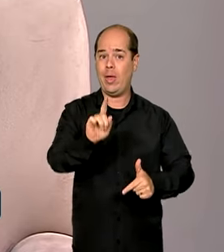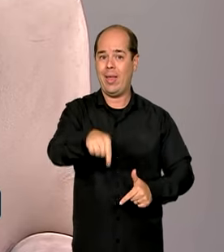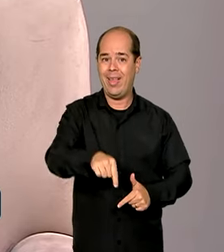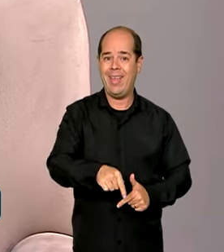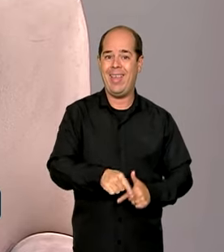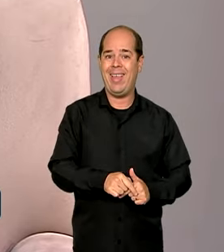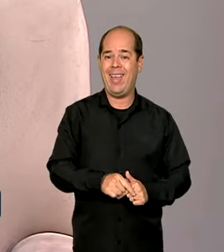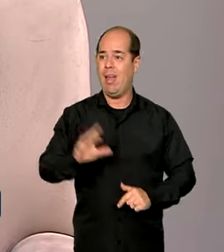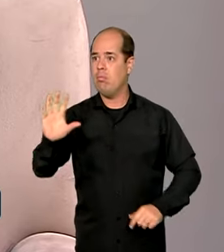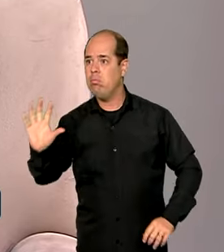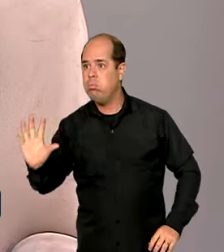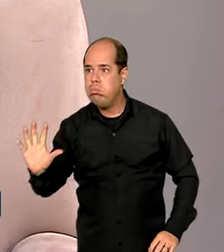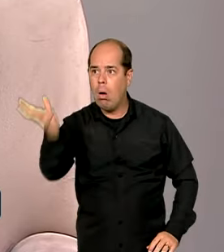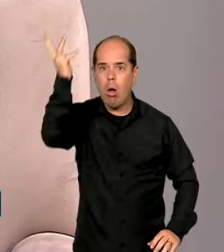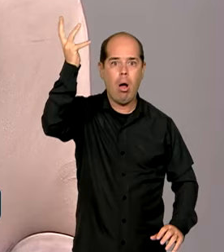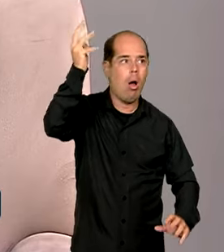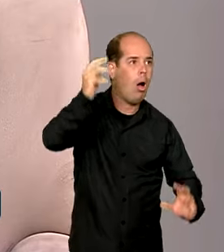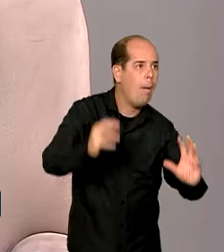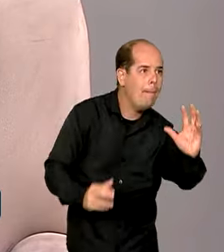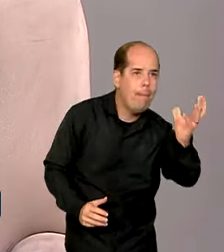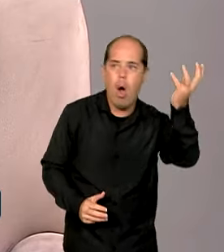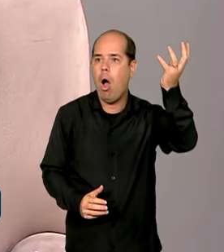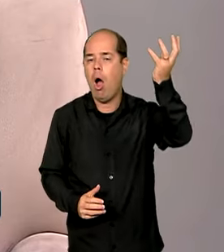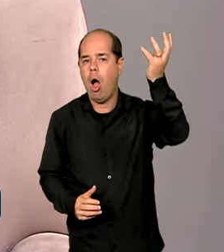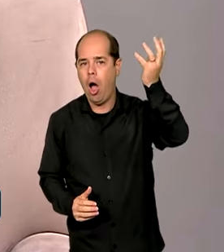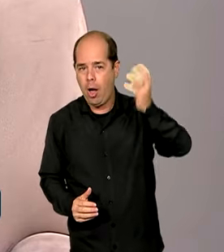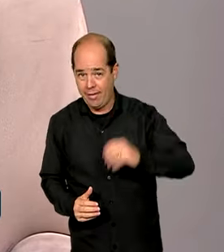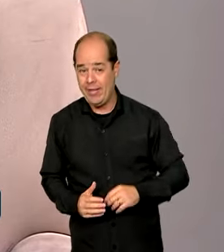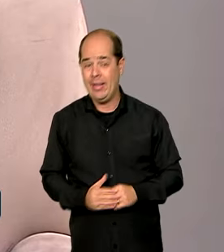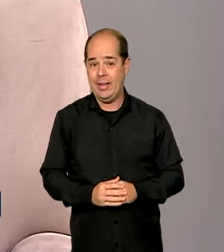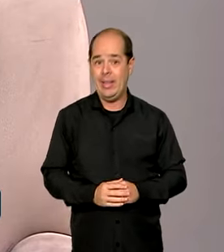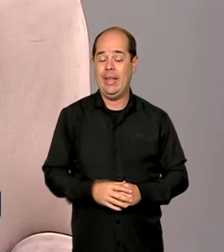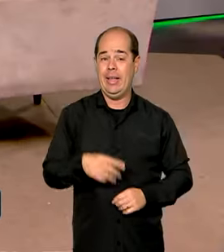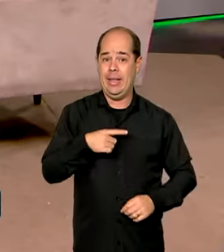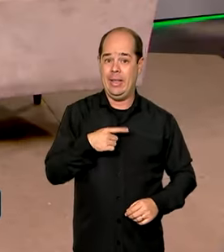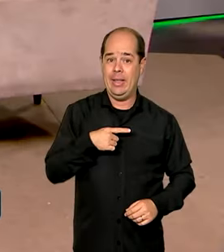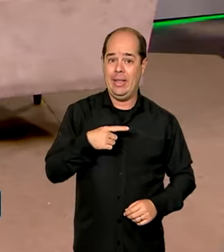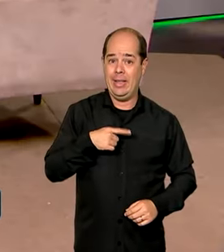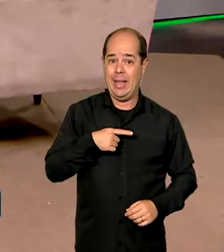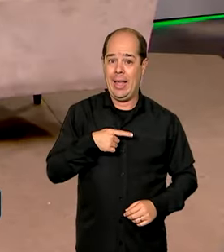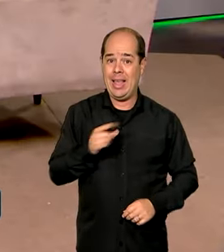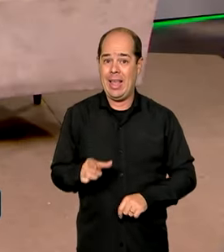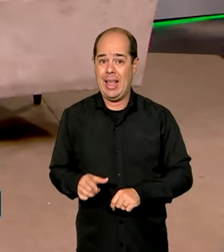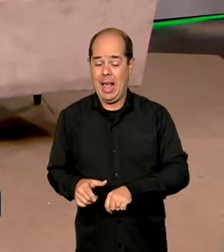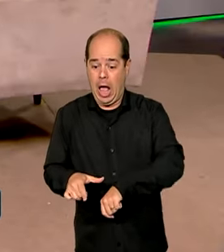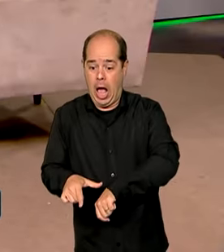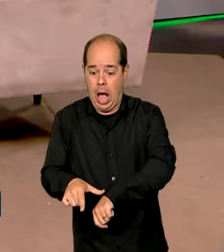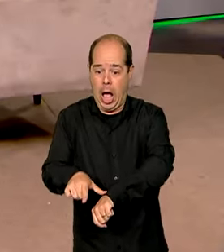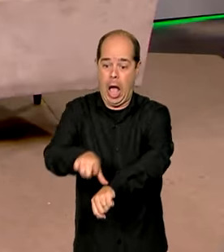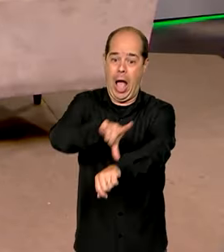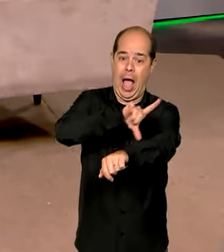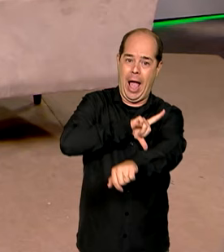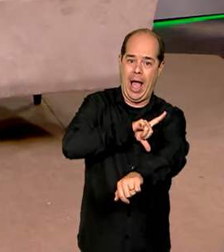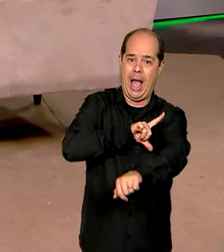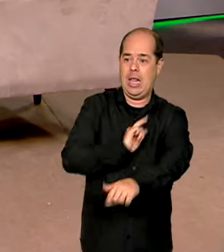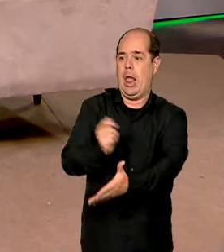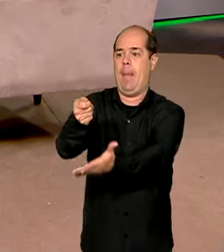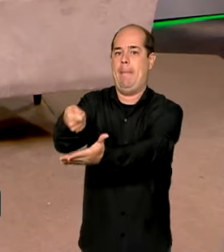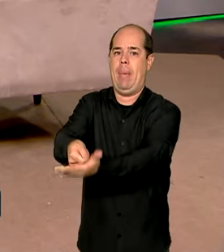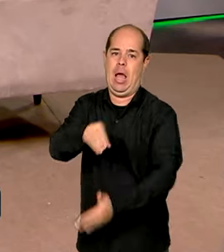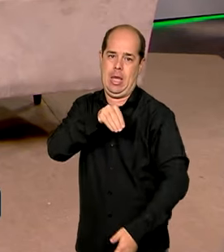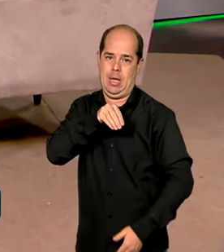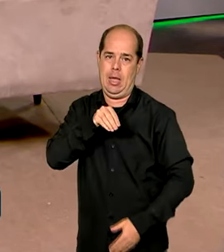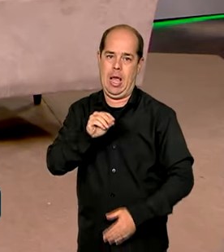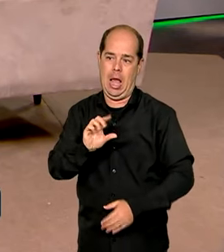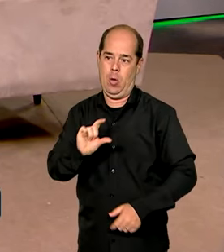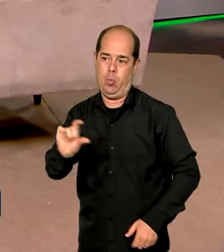pelos desastres naturais, né? O programa adotou aí a prática, né, de antecipar o pagamento para essas pessoas, né? Mas isso é